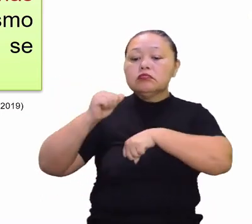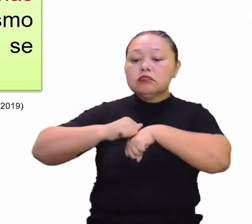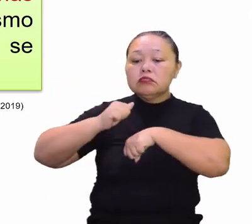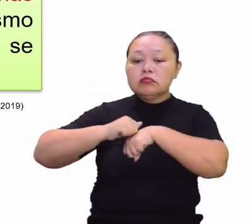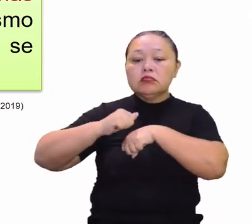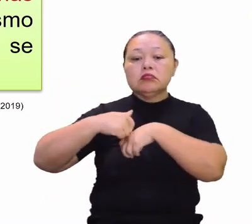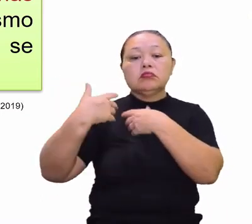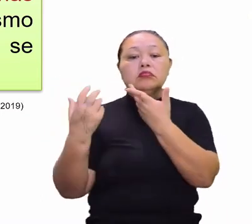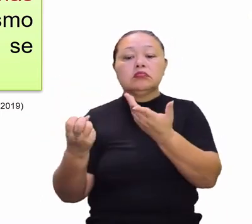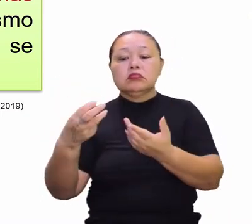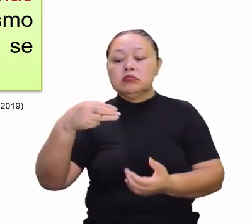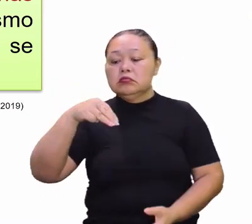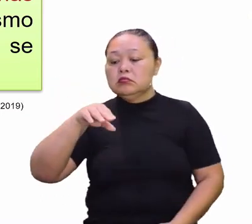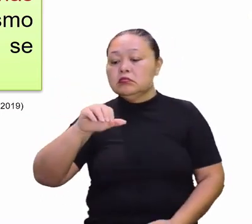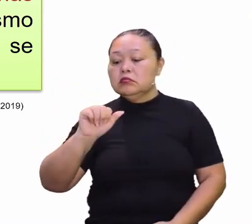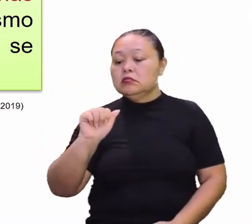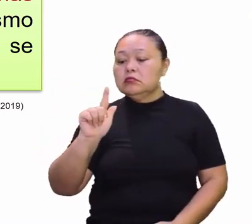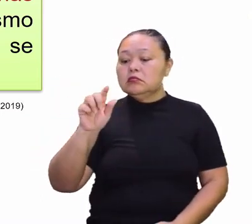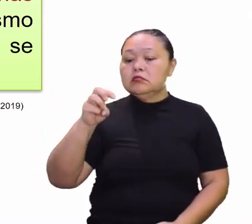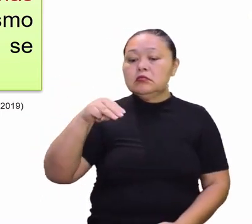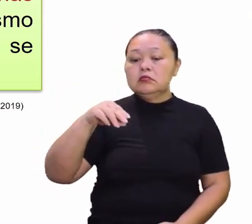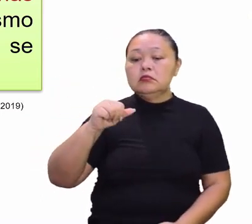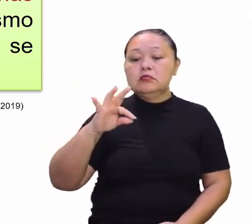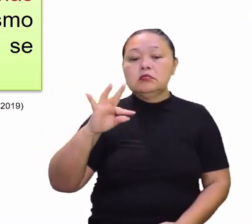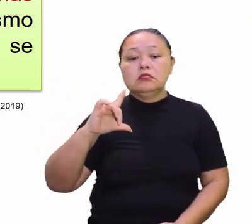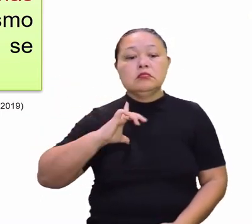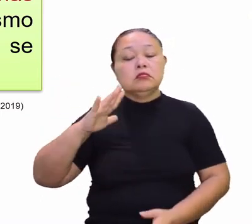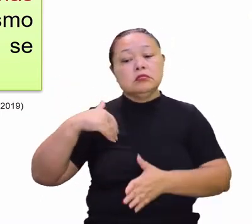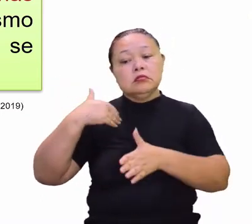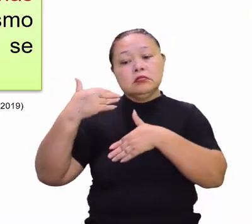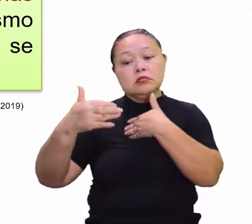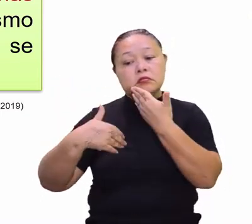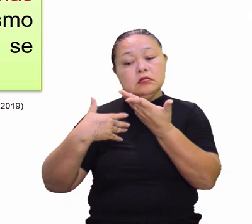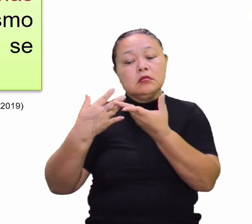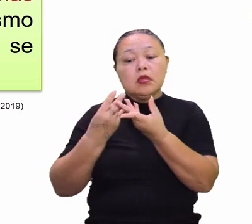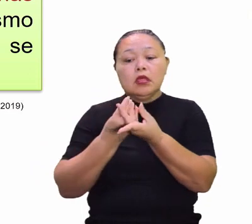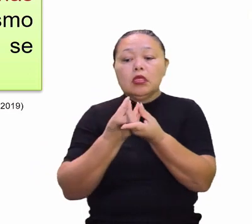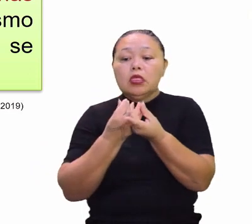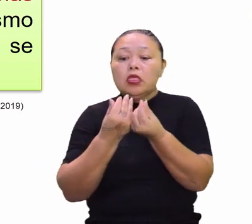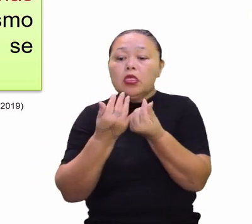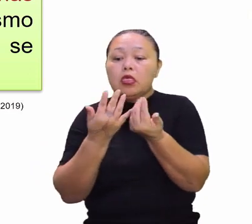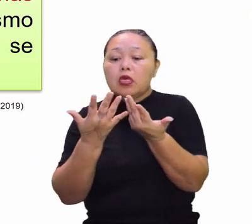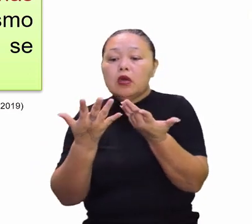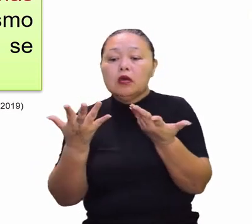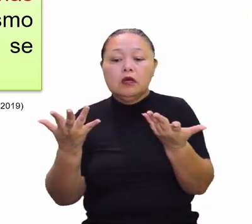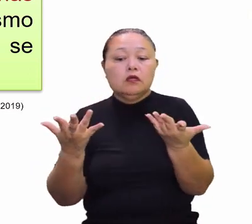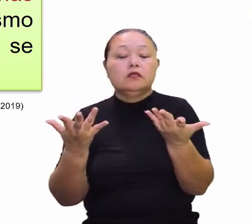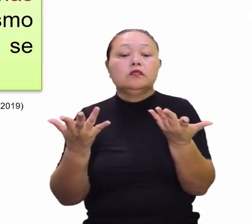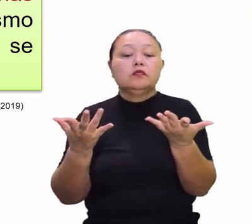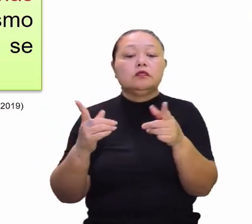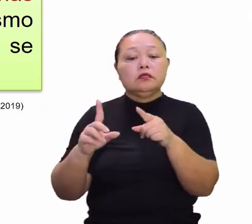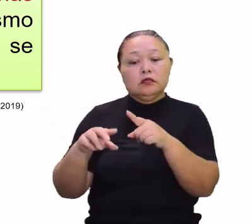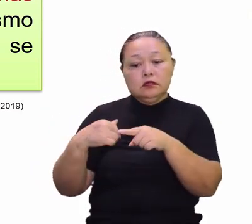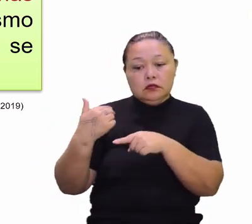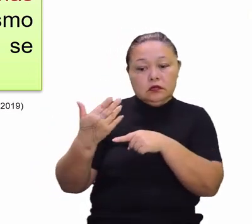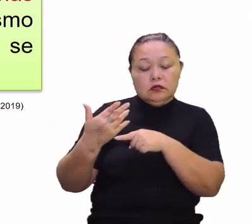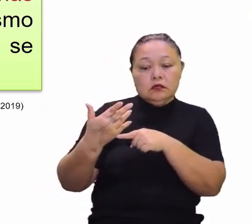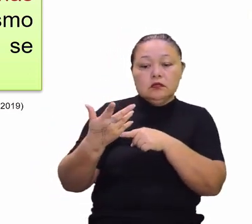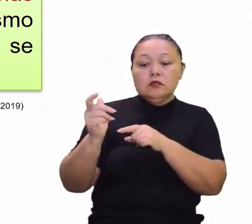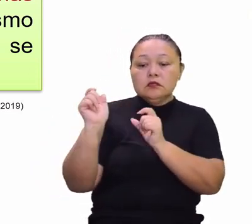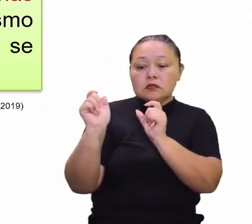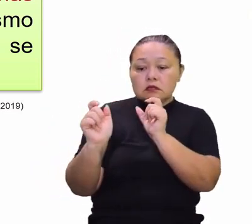rochas magmáticas, rochas metamórficas, e aí a partir do desgaste, da decomposição